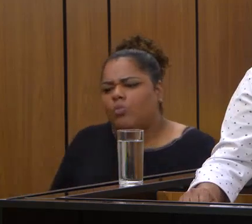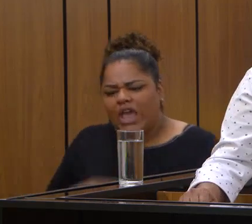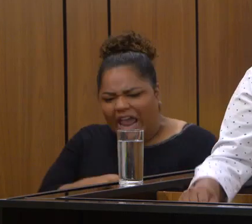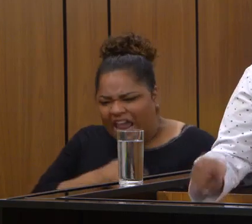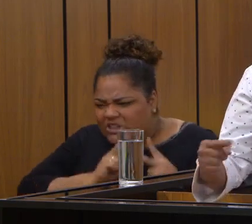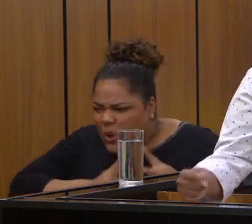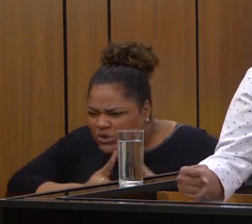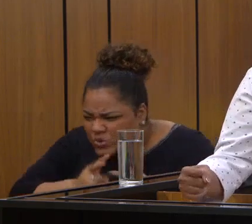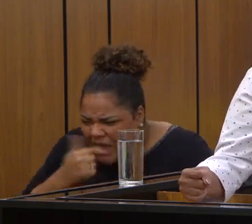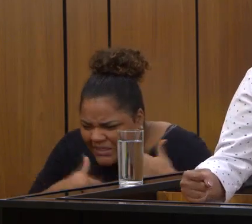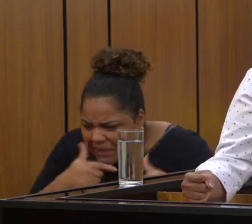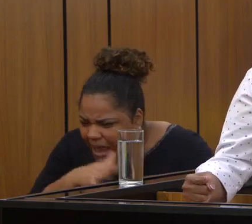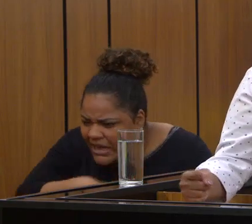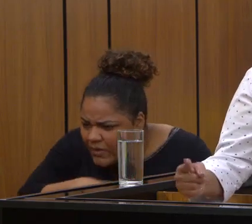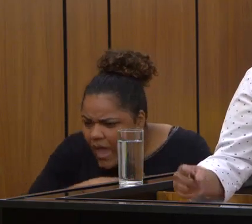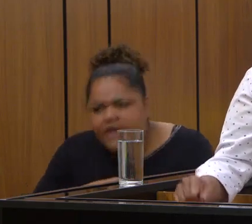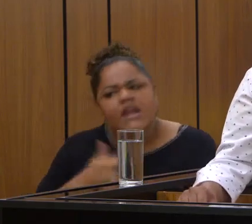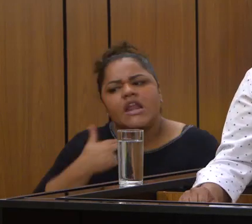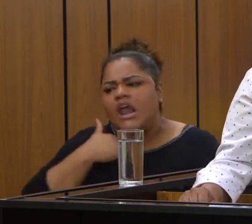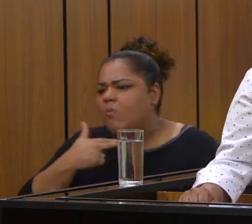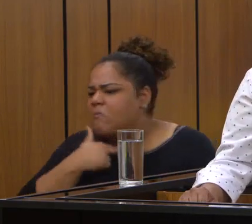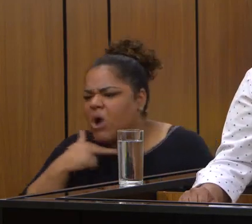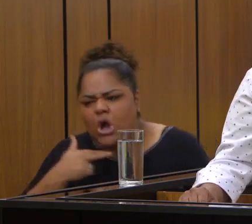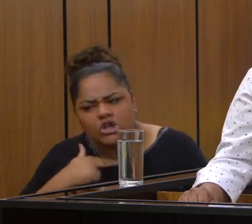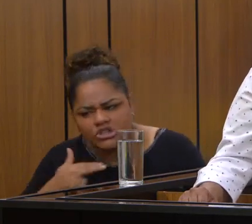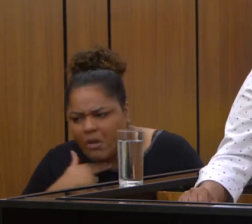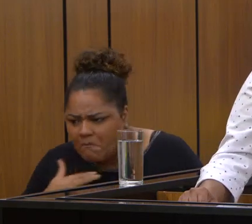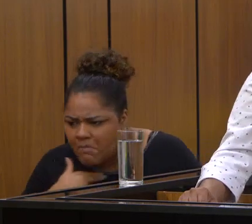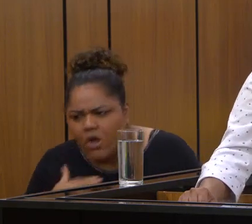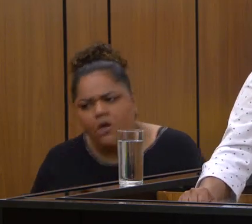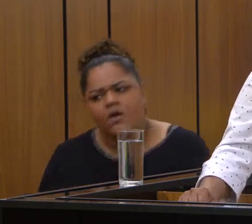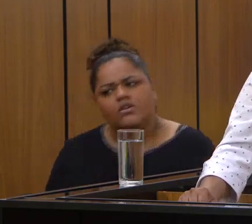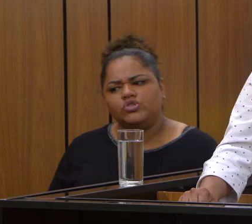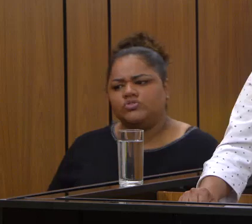não podem não podem continuar